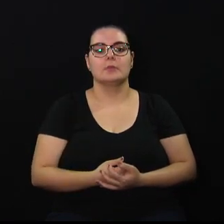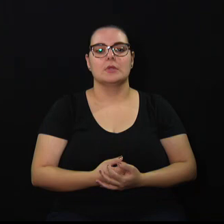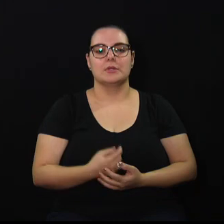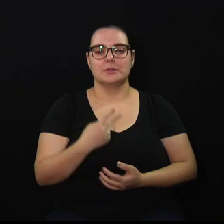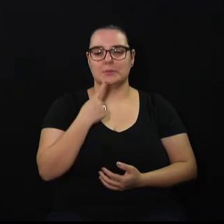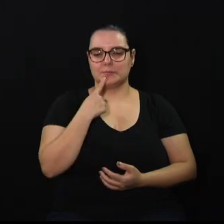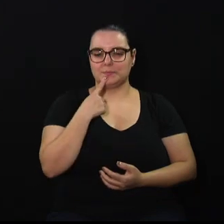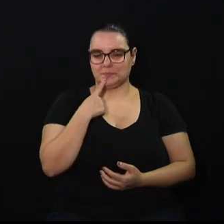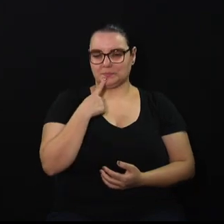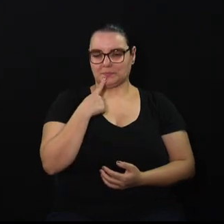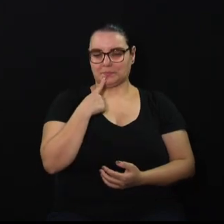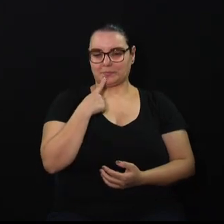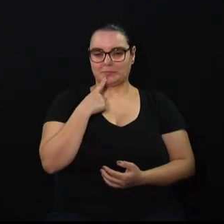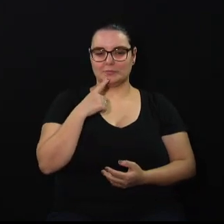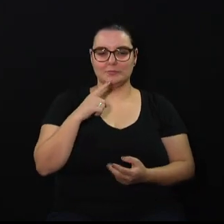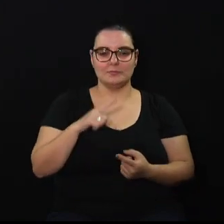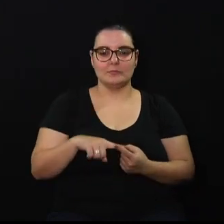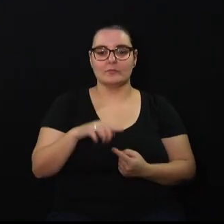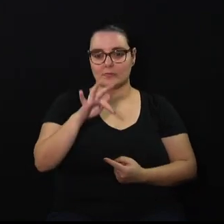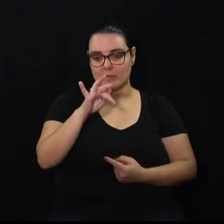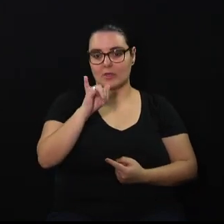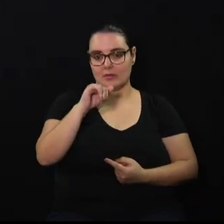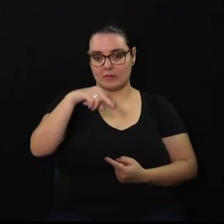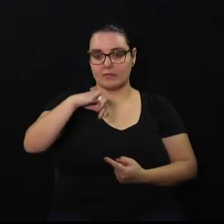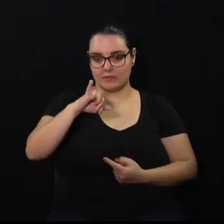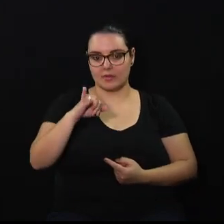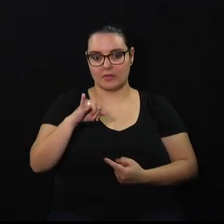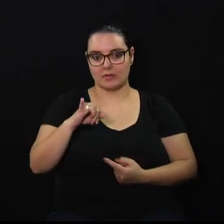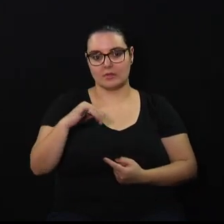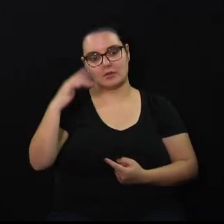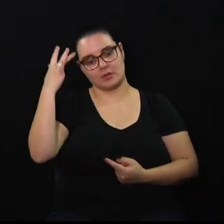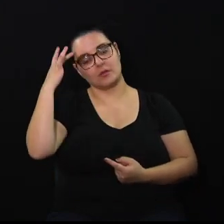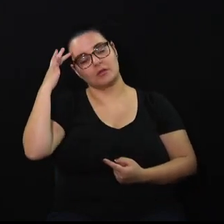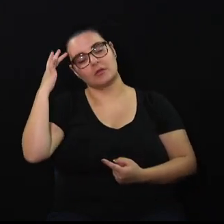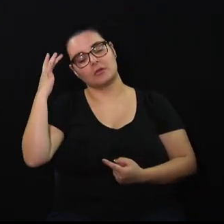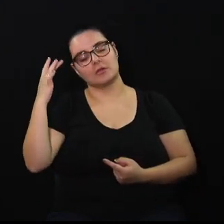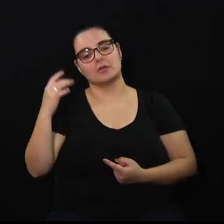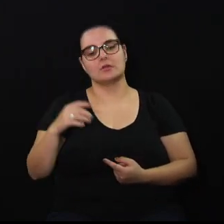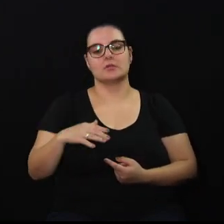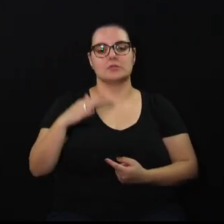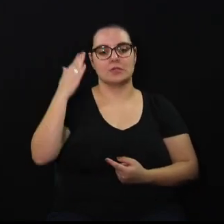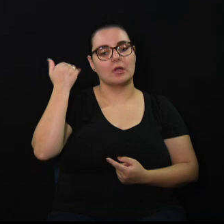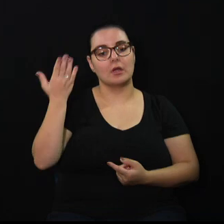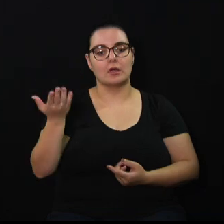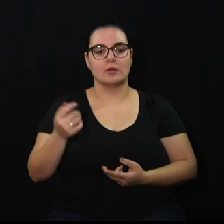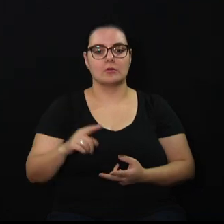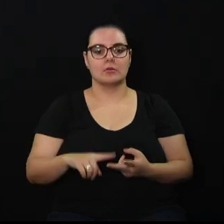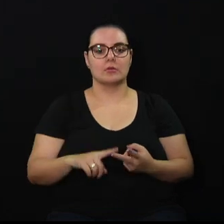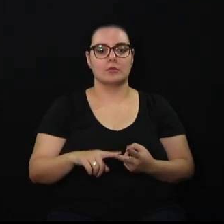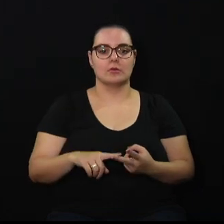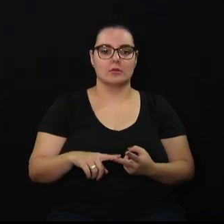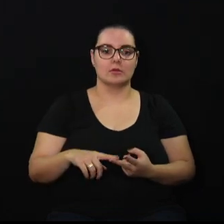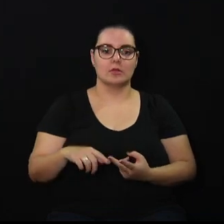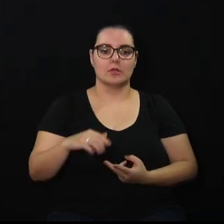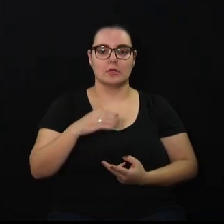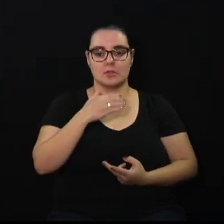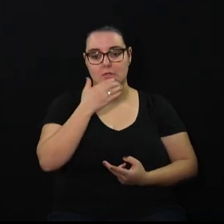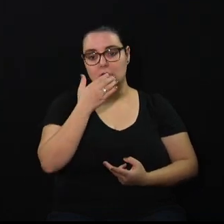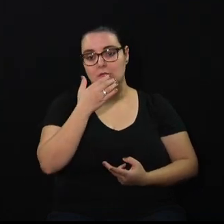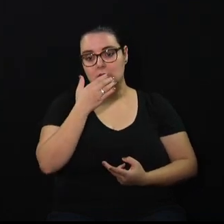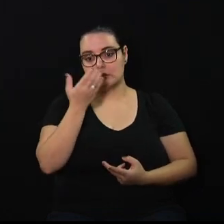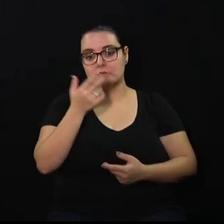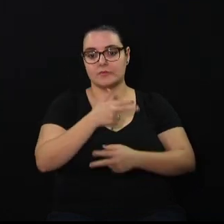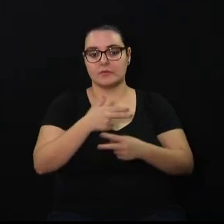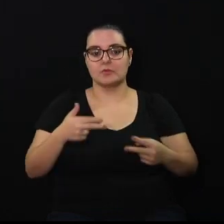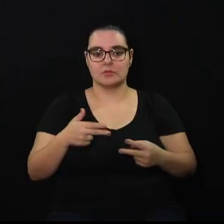azedos que são essas dafne eu acho que é o que mais está na moda hoje as frutas cítricas e coloquei o limão